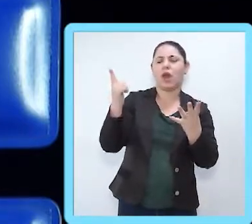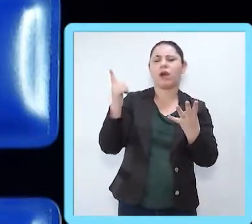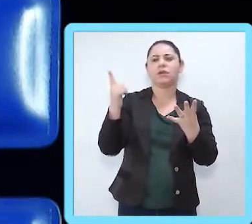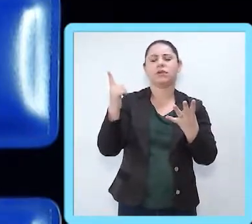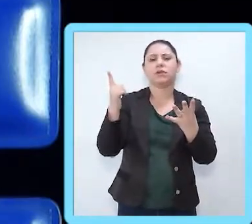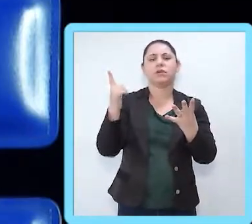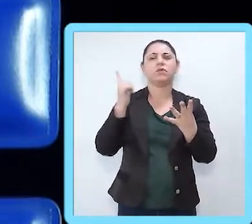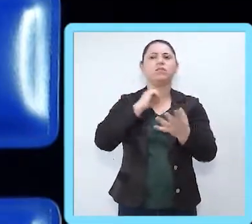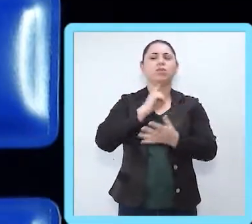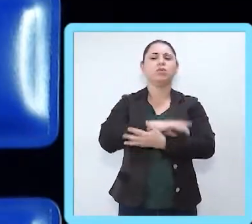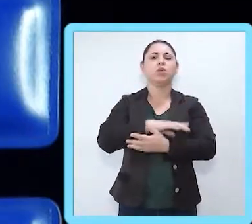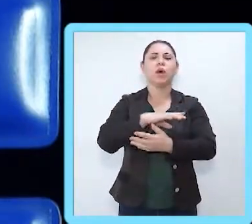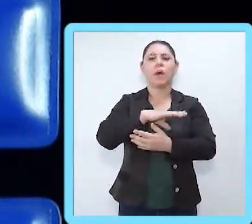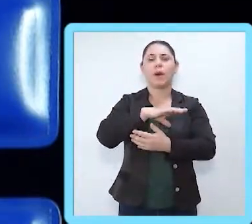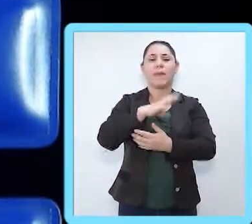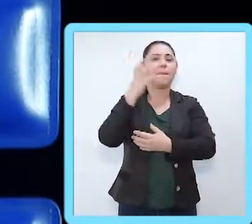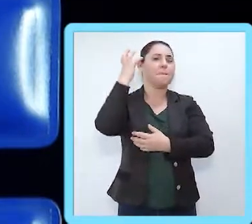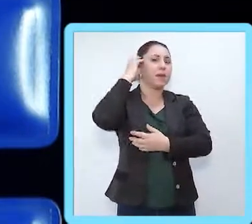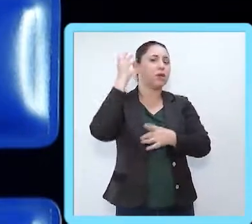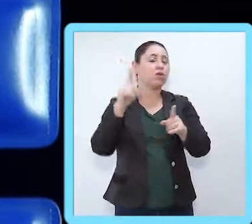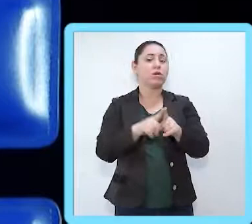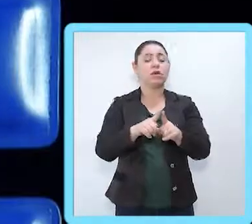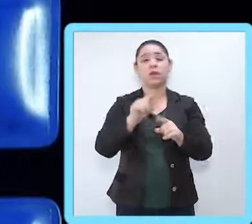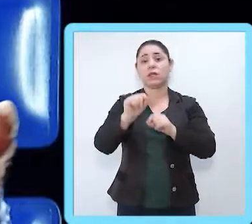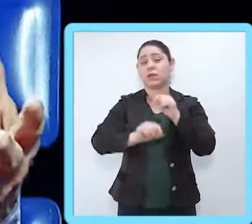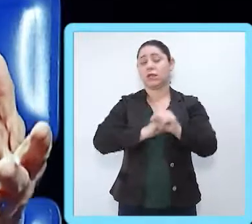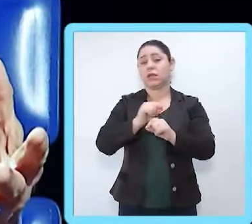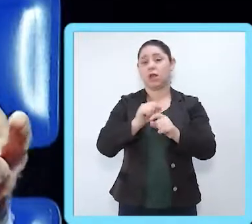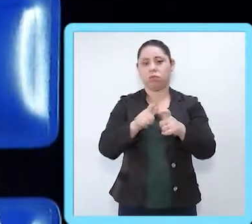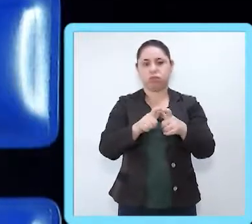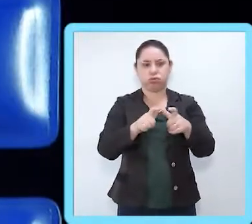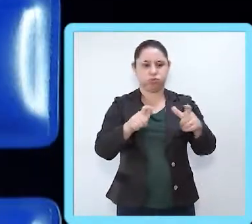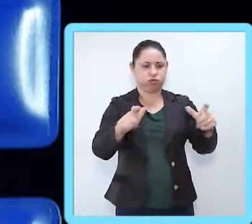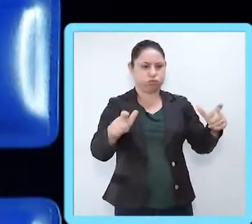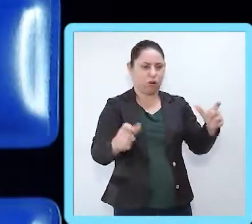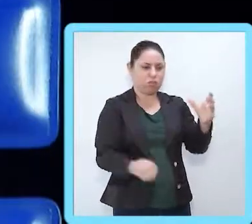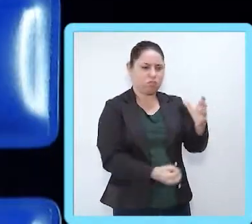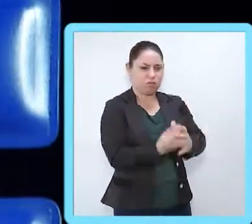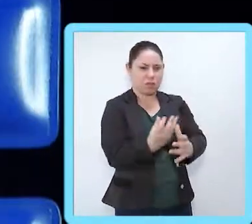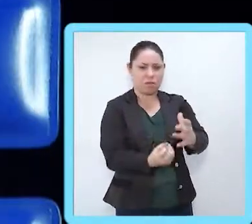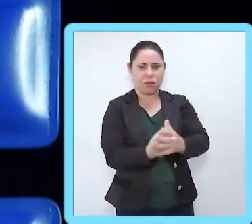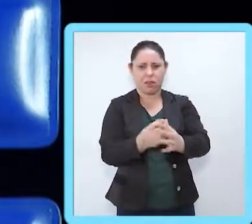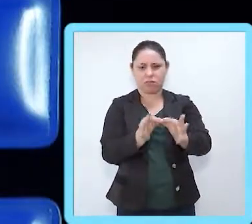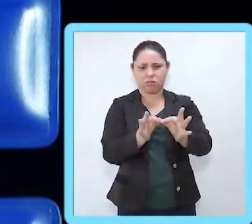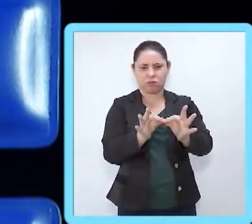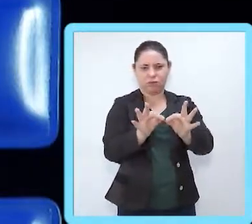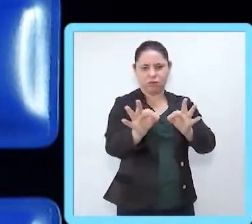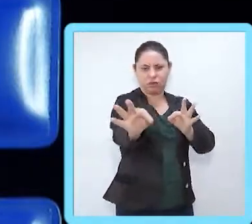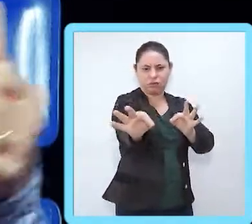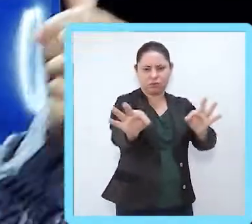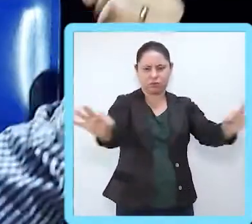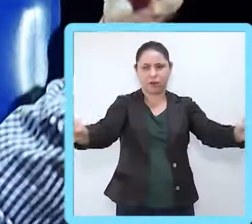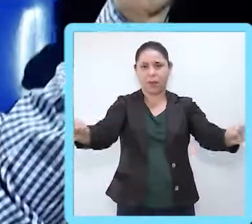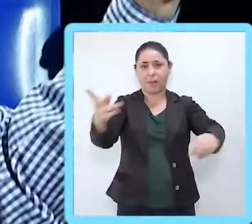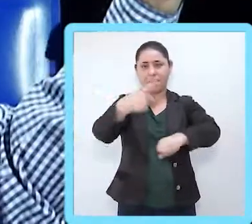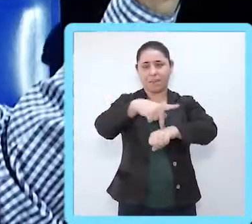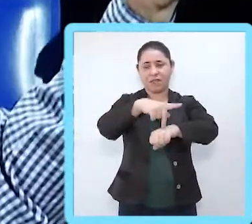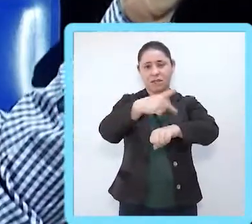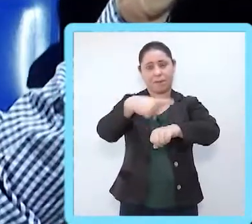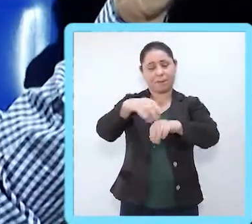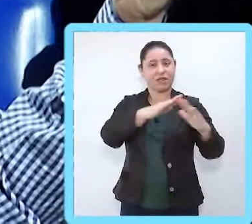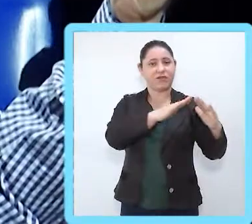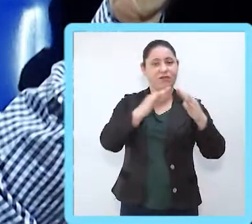Goiás, Minas, Goiás e Mato Grosso, que são umas áreas de grande produção, já não digo a distância maior, e 2